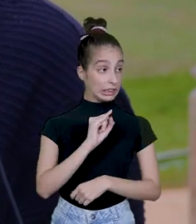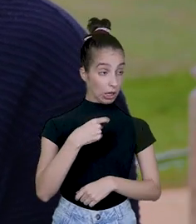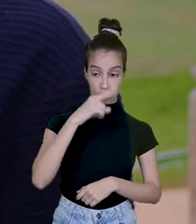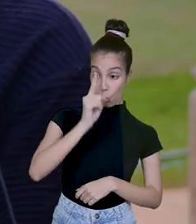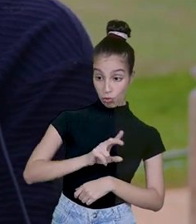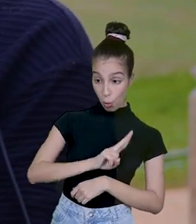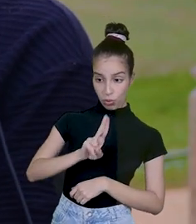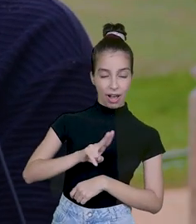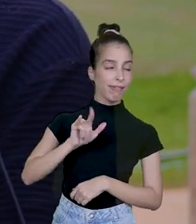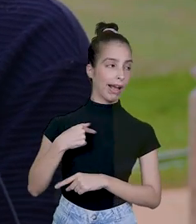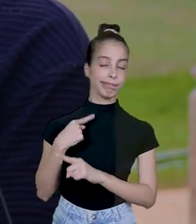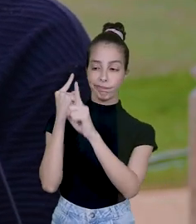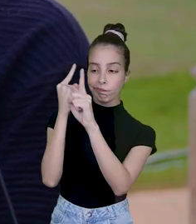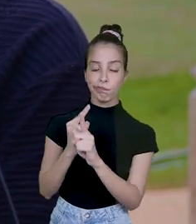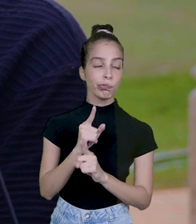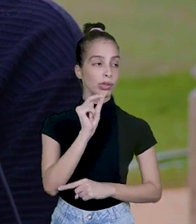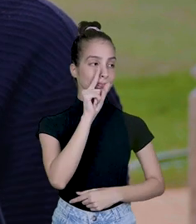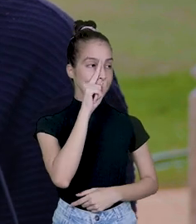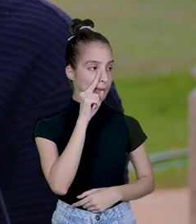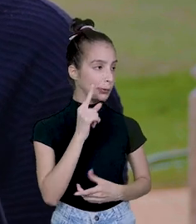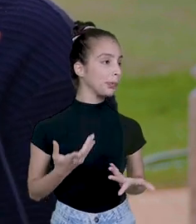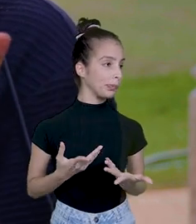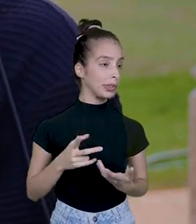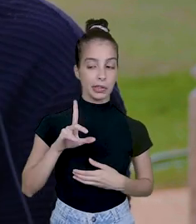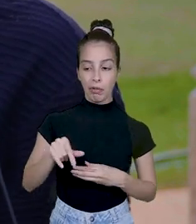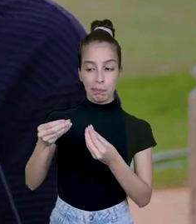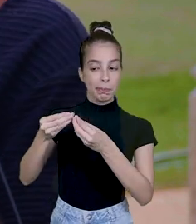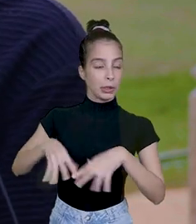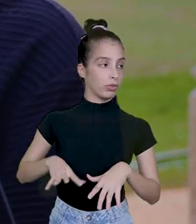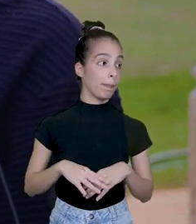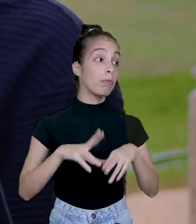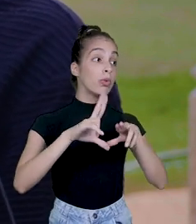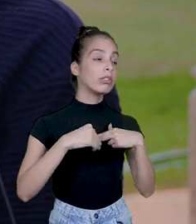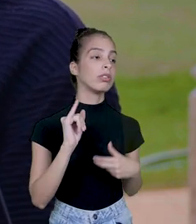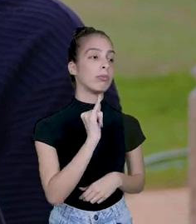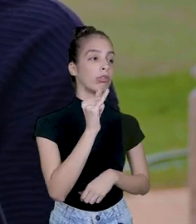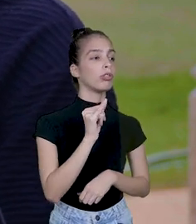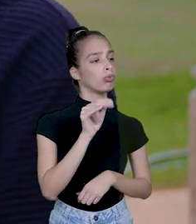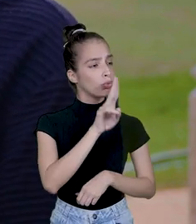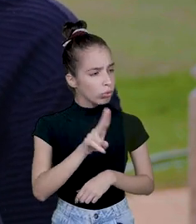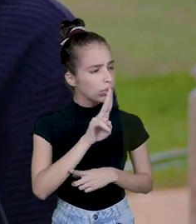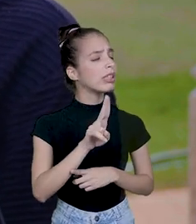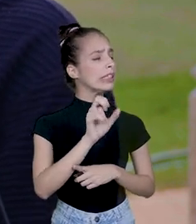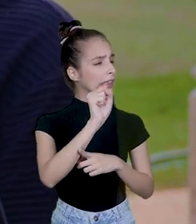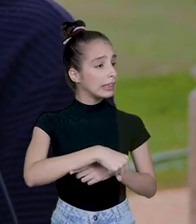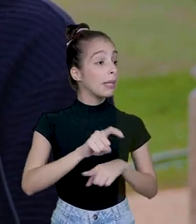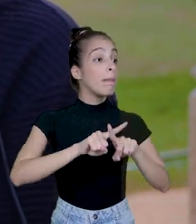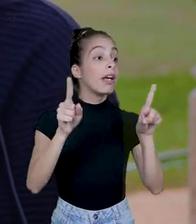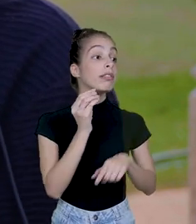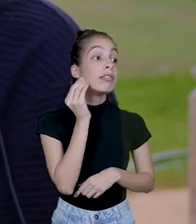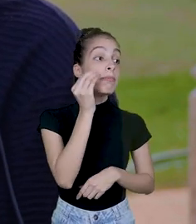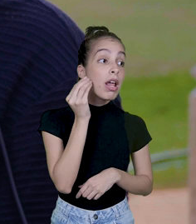utilizar você não vai encontrar o mérito das Ferramentas Então minha recomendação é essa que treinem e utilizem bastante só com